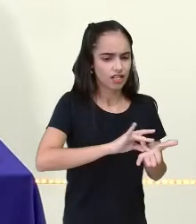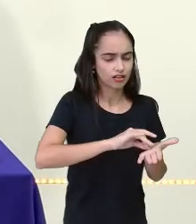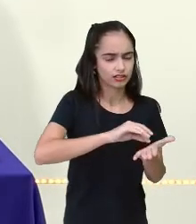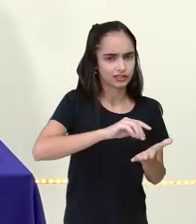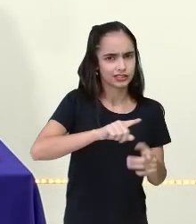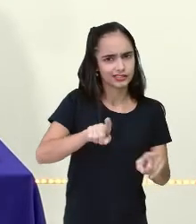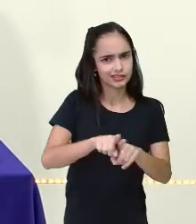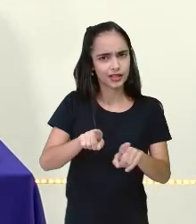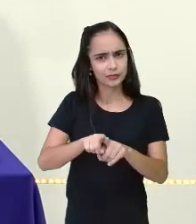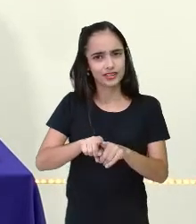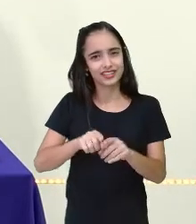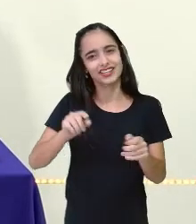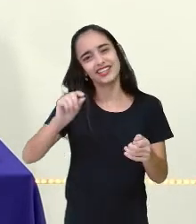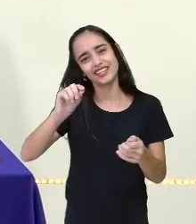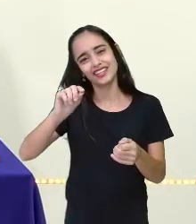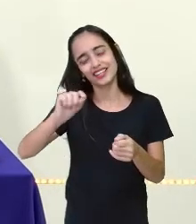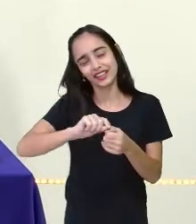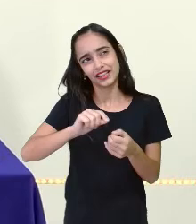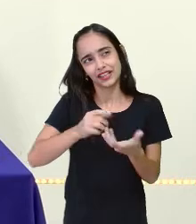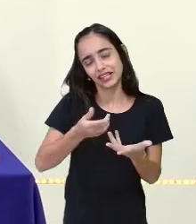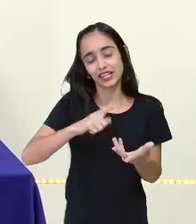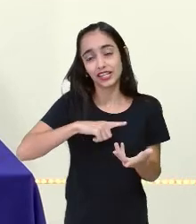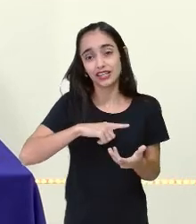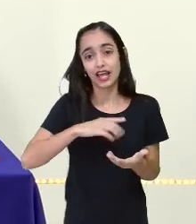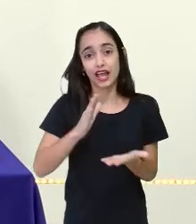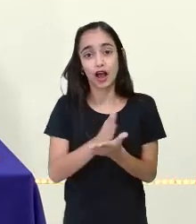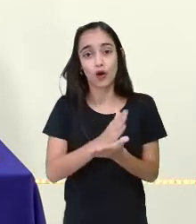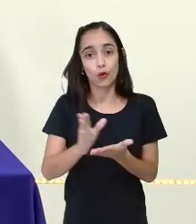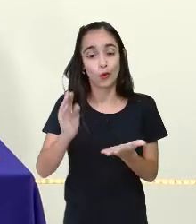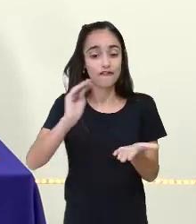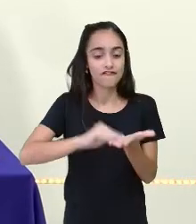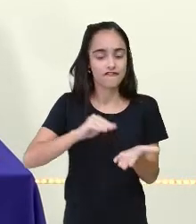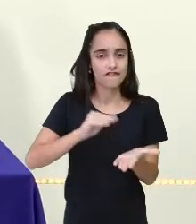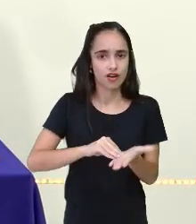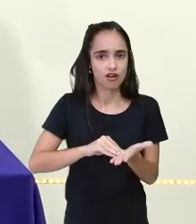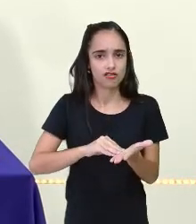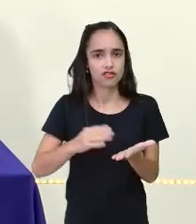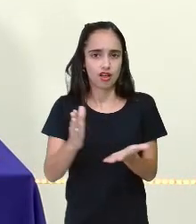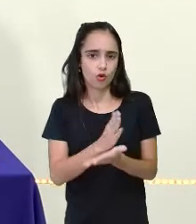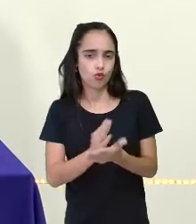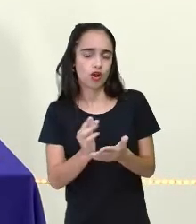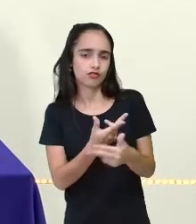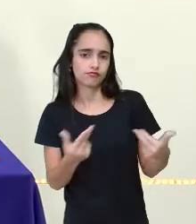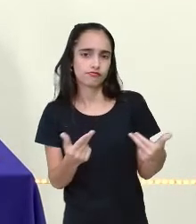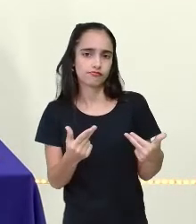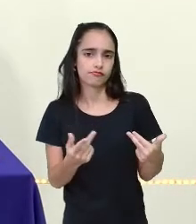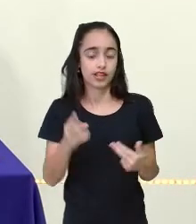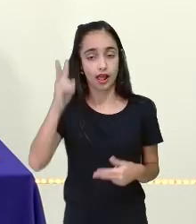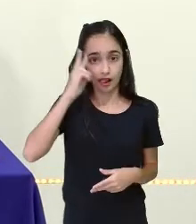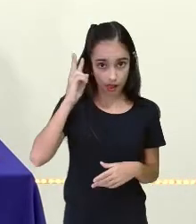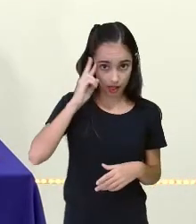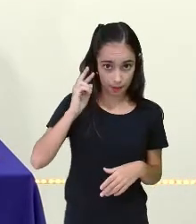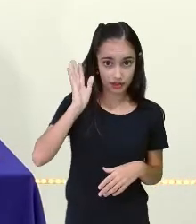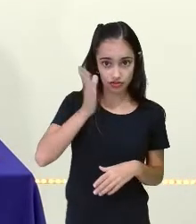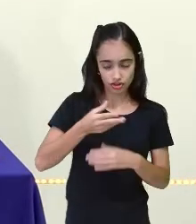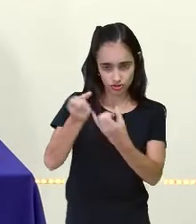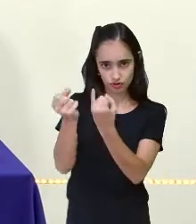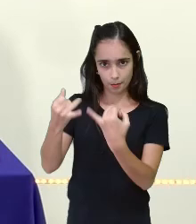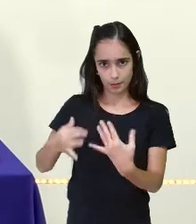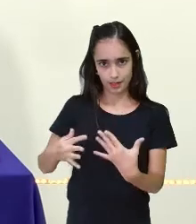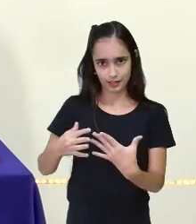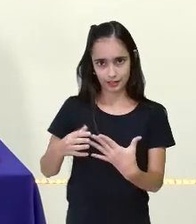inexata. A inexata é aquela quando resta algo. Lembra que ontem a professora Esté explicou aqui? Quando sobra alguma coisa na